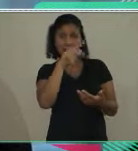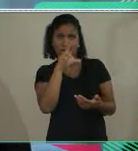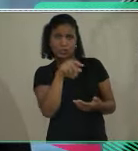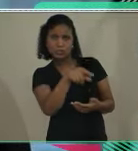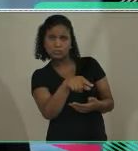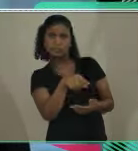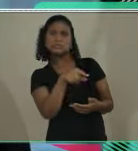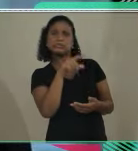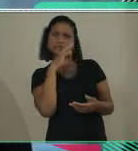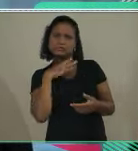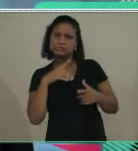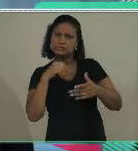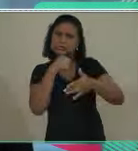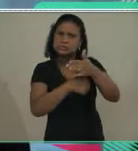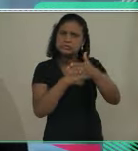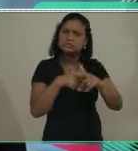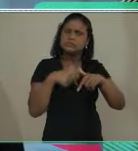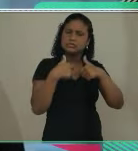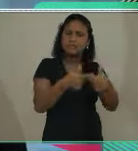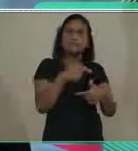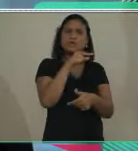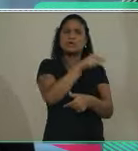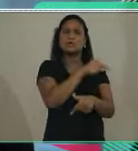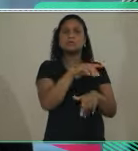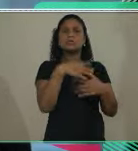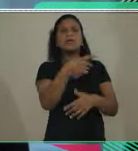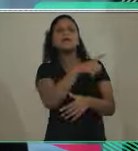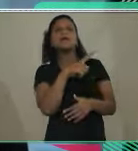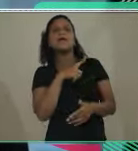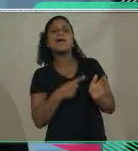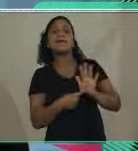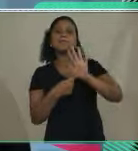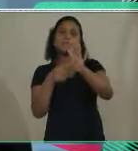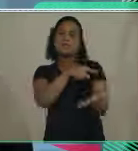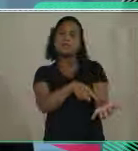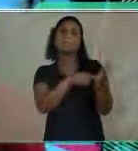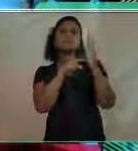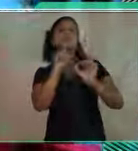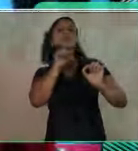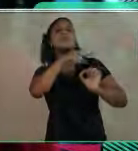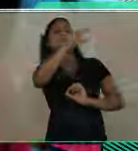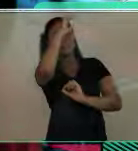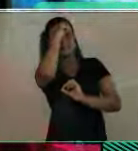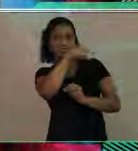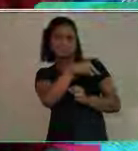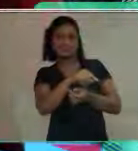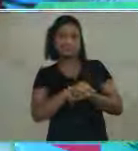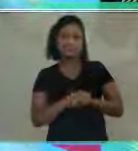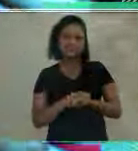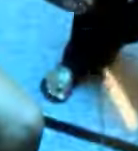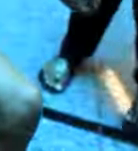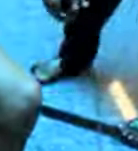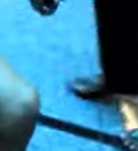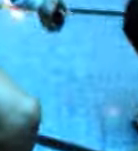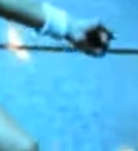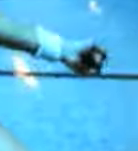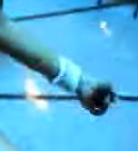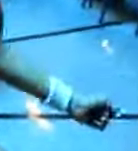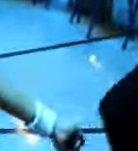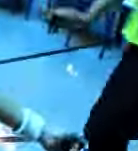desenvolvendo não surge efeito. E quando esse aluno é desafiado, quando ele tem uma apresentação, ele mostra para a gente que ele aprendeu.